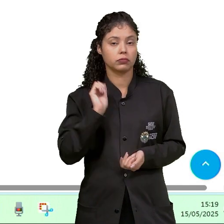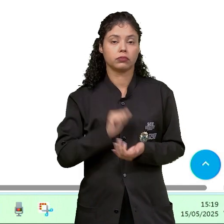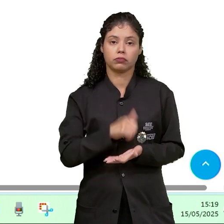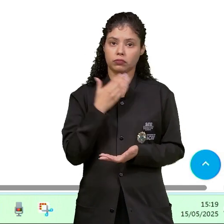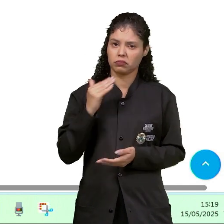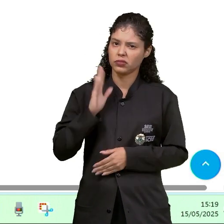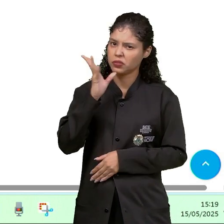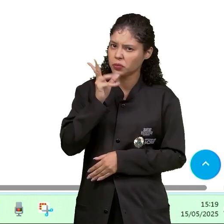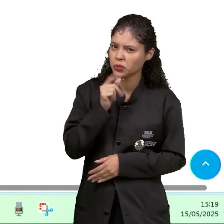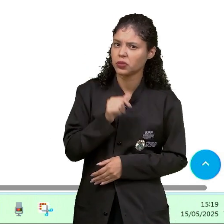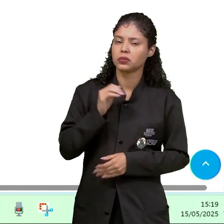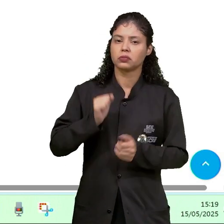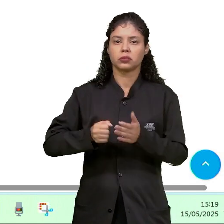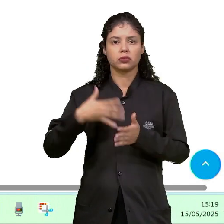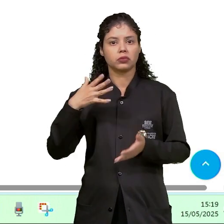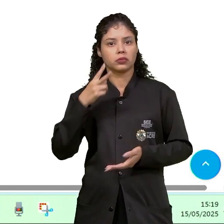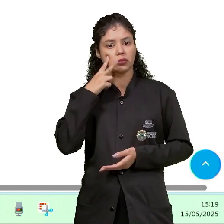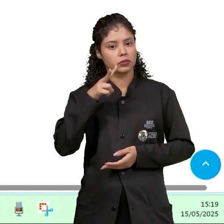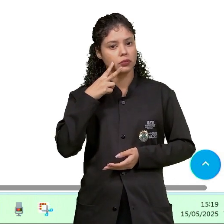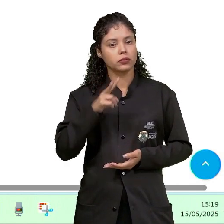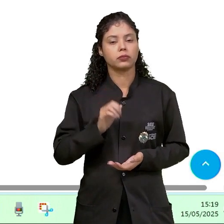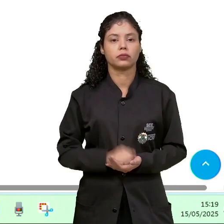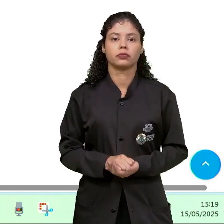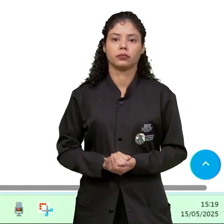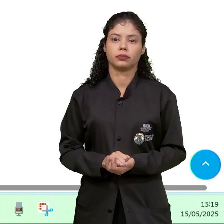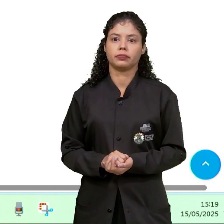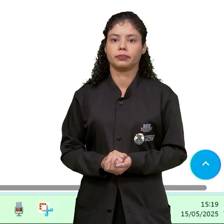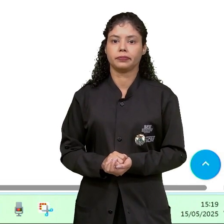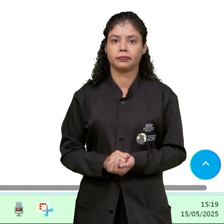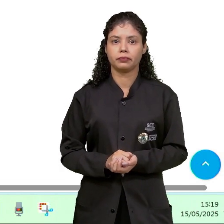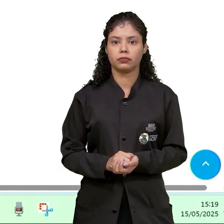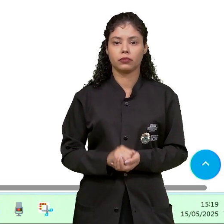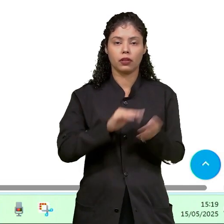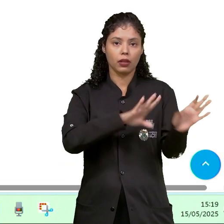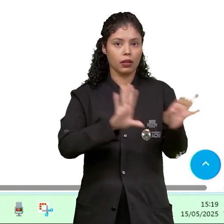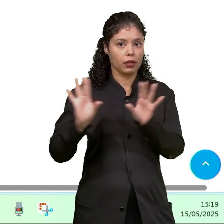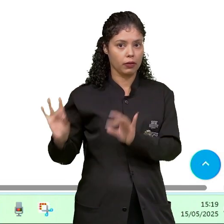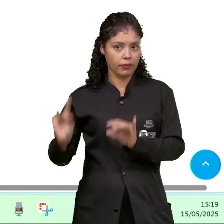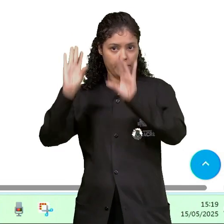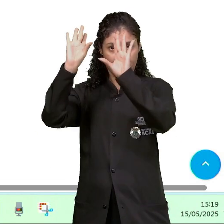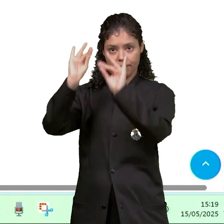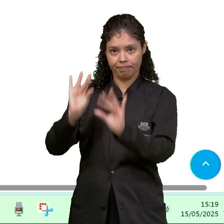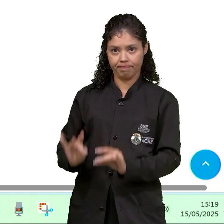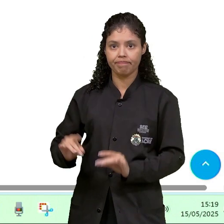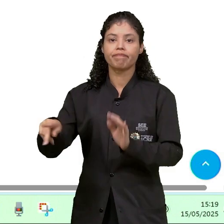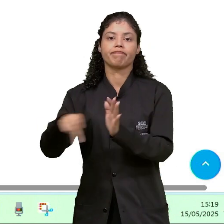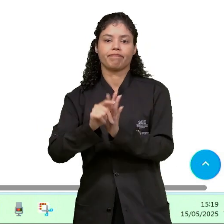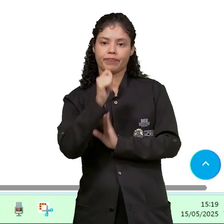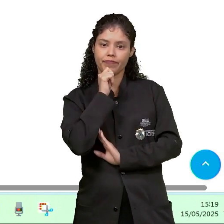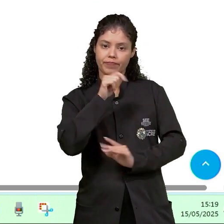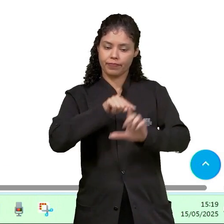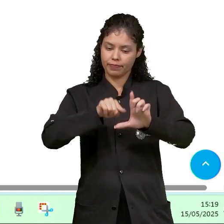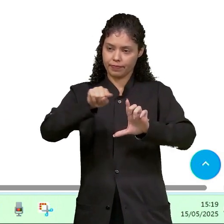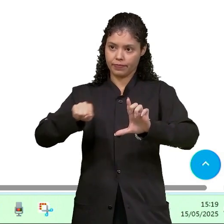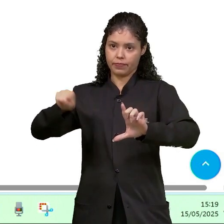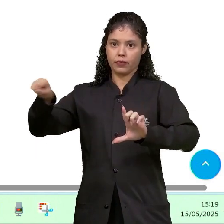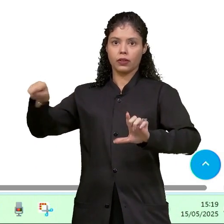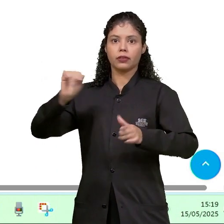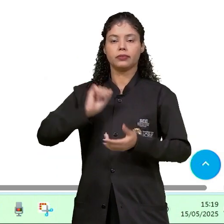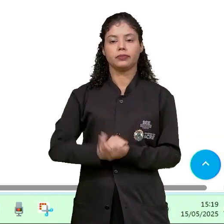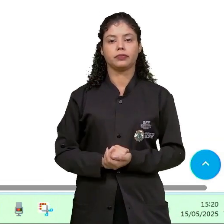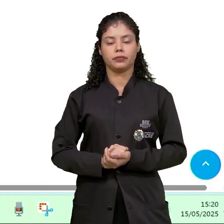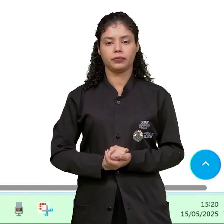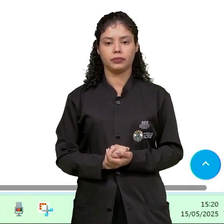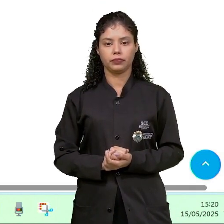demorando muito, tal, você pode verificar aqui através da estatística do SEI,